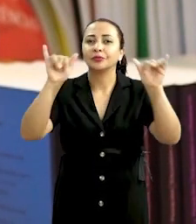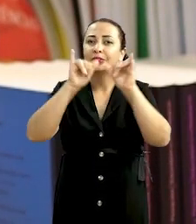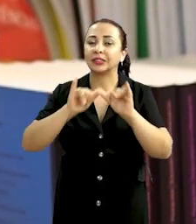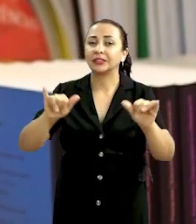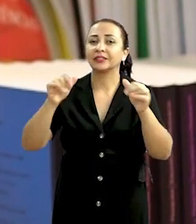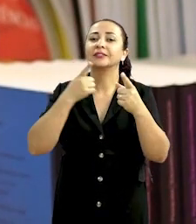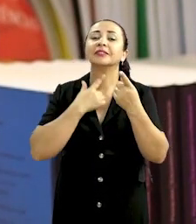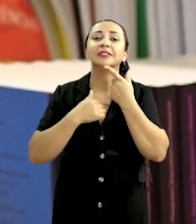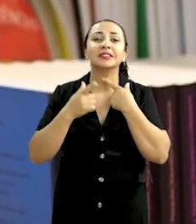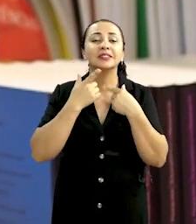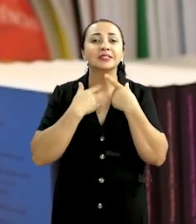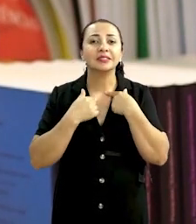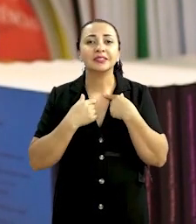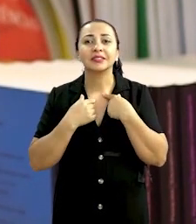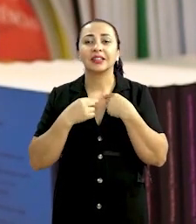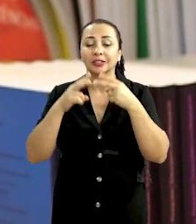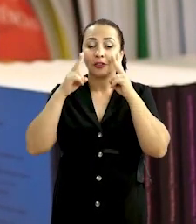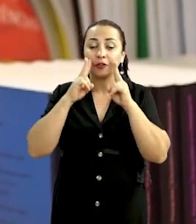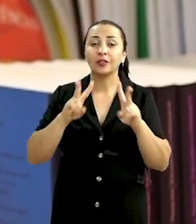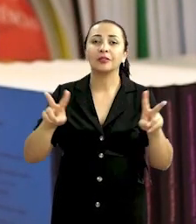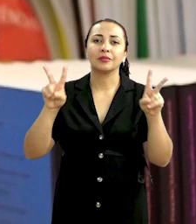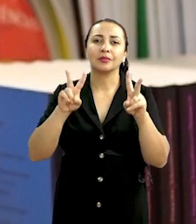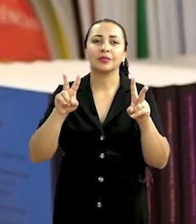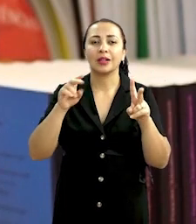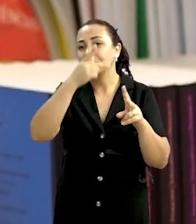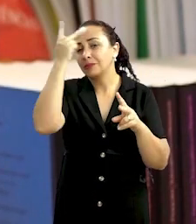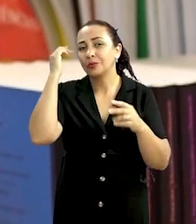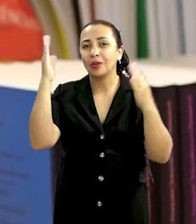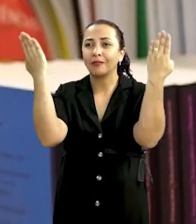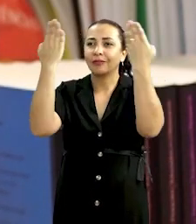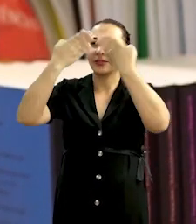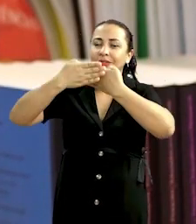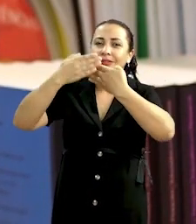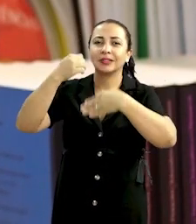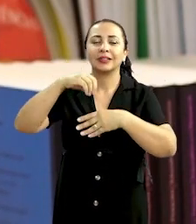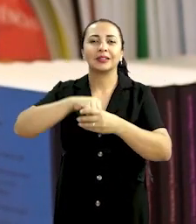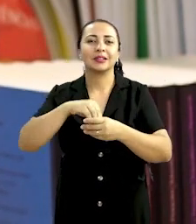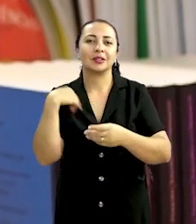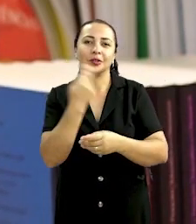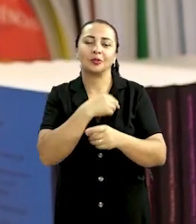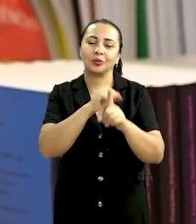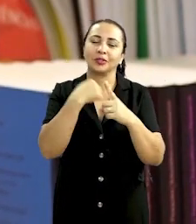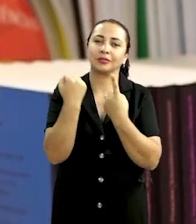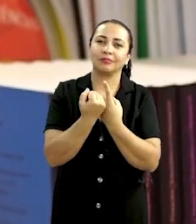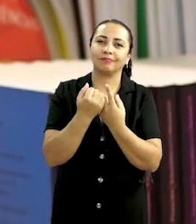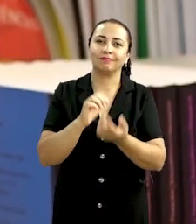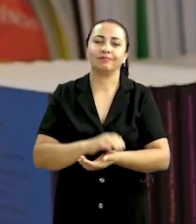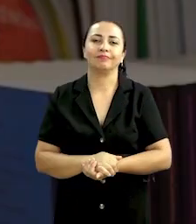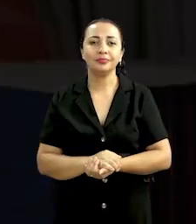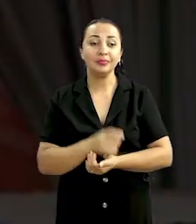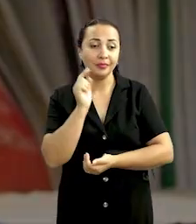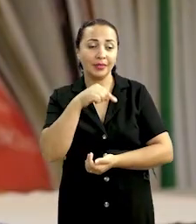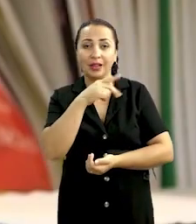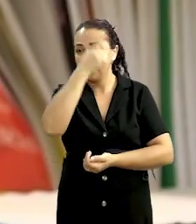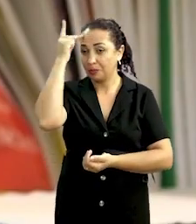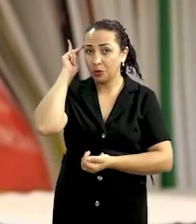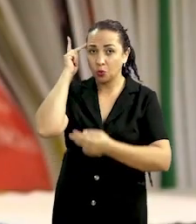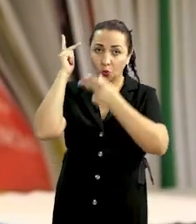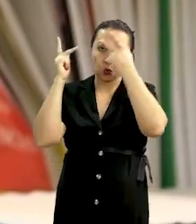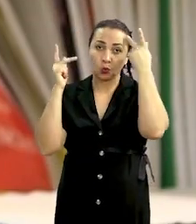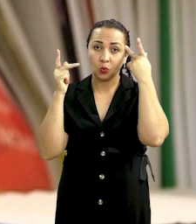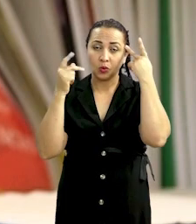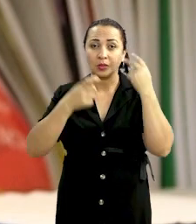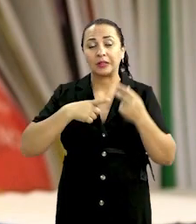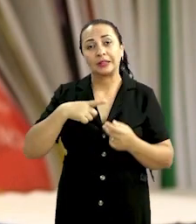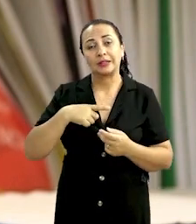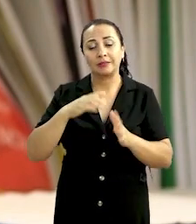denuncia, anuncia a necessidade de tornar visíveis aqueles que são invisíveis na nossa sociedade. Essas